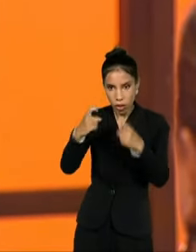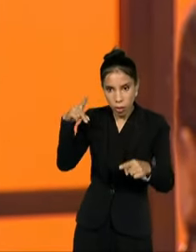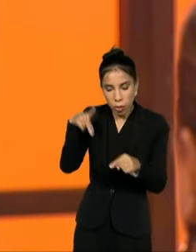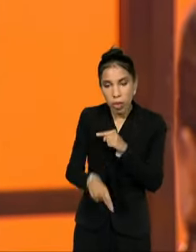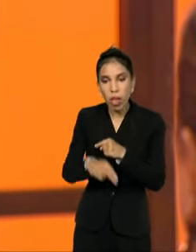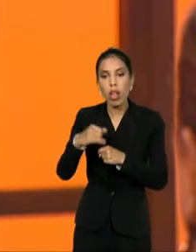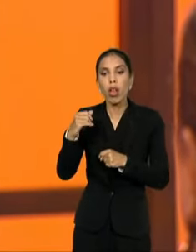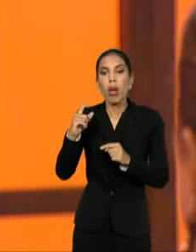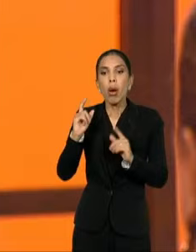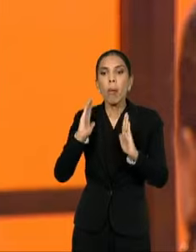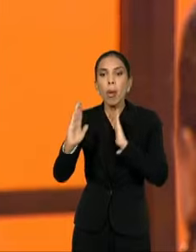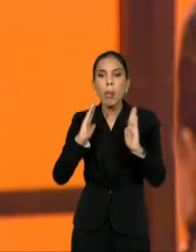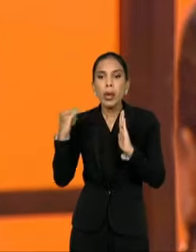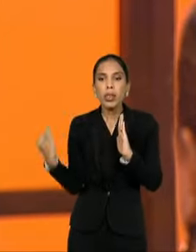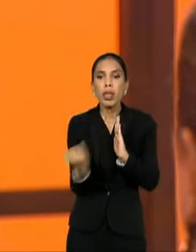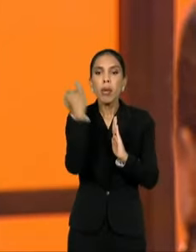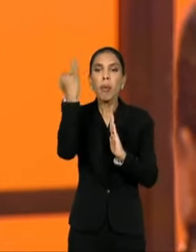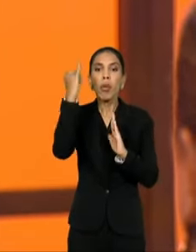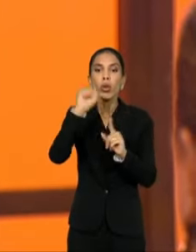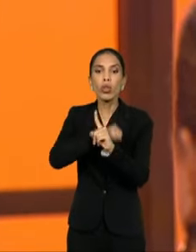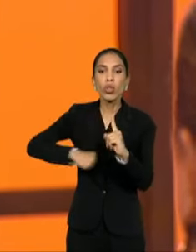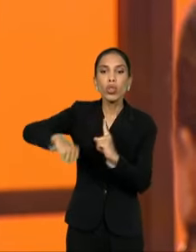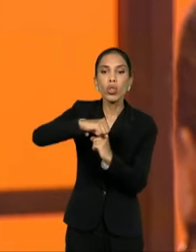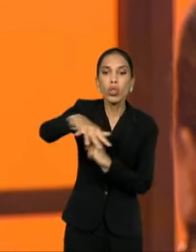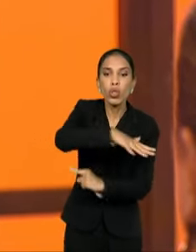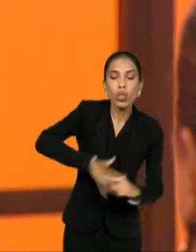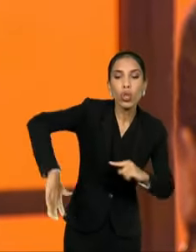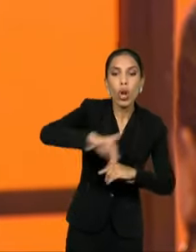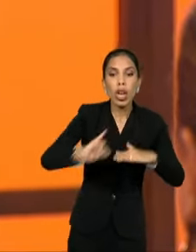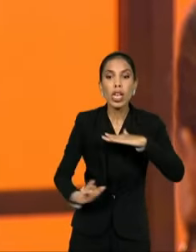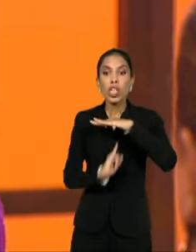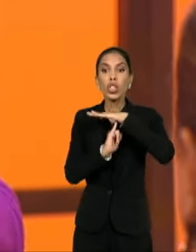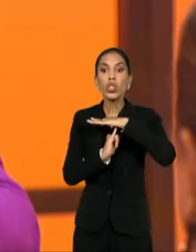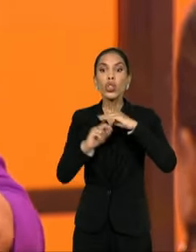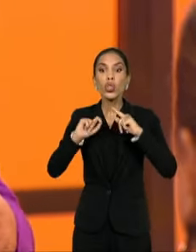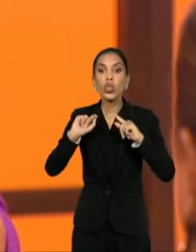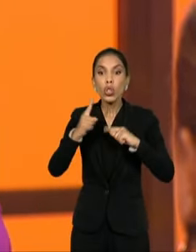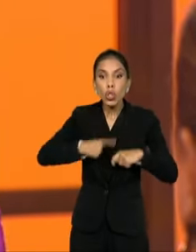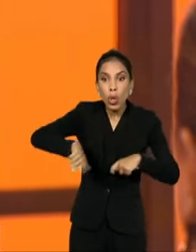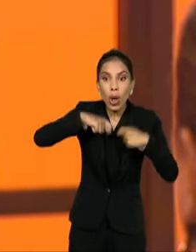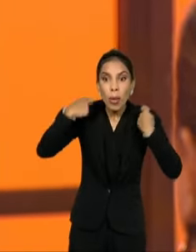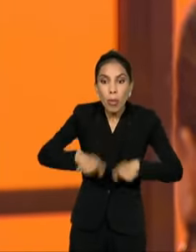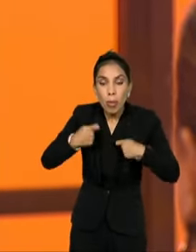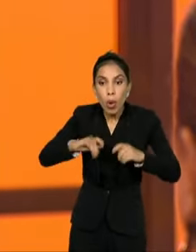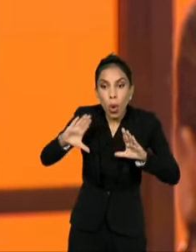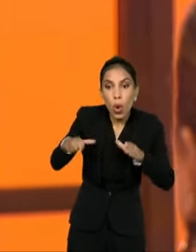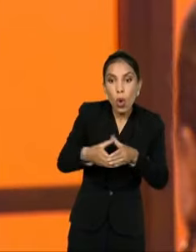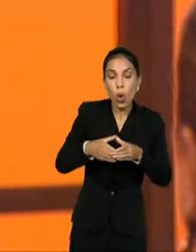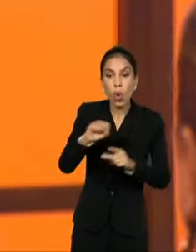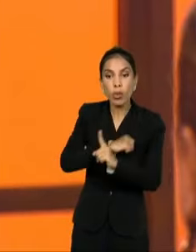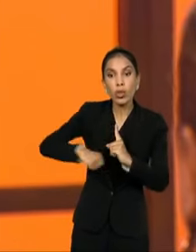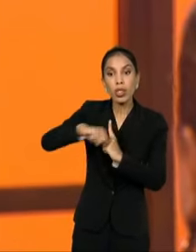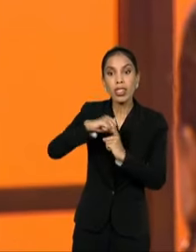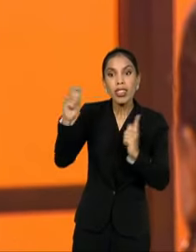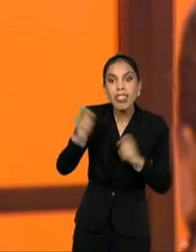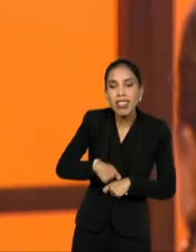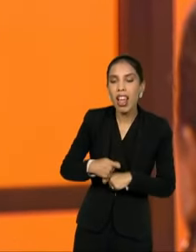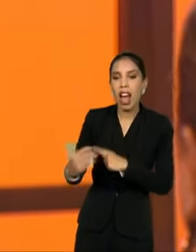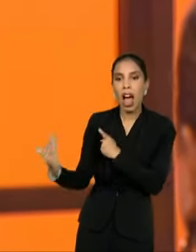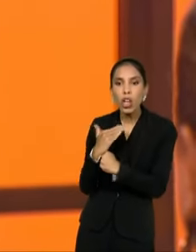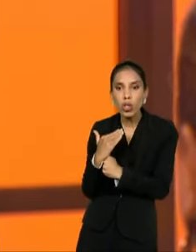para a sociedade perceber do quanto a institucionalidade faz falta para que o grupo social possa conviver